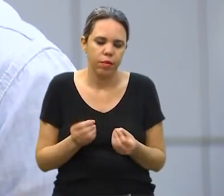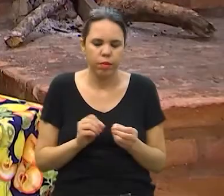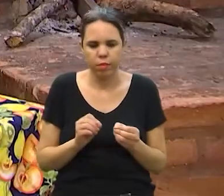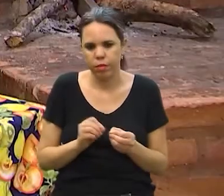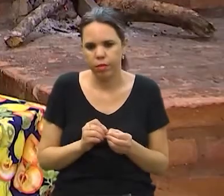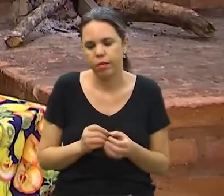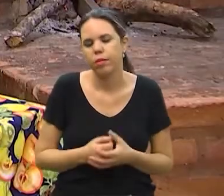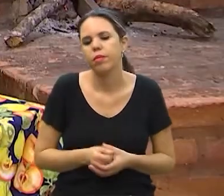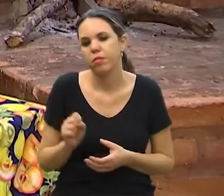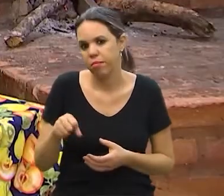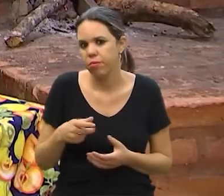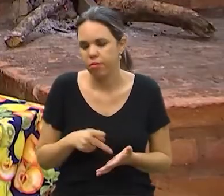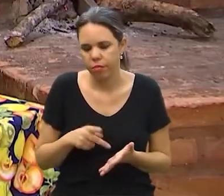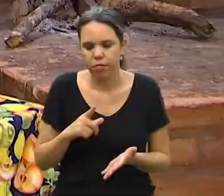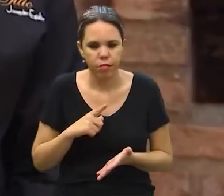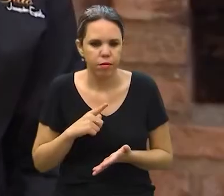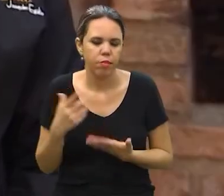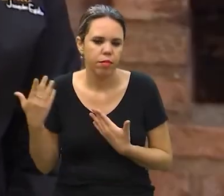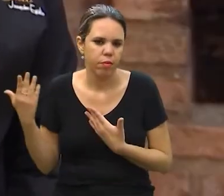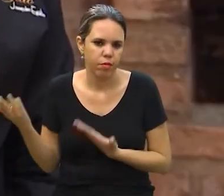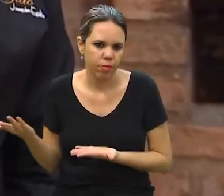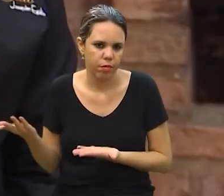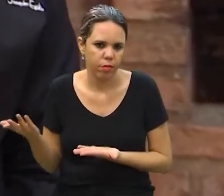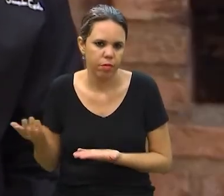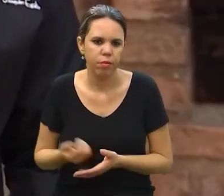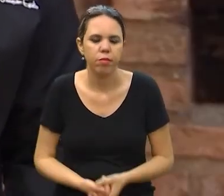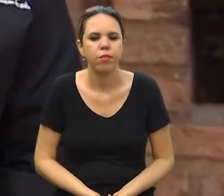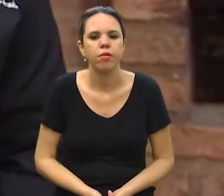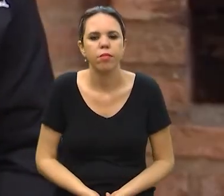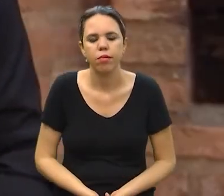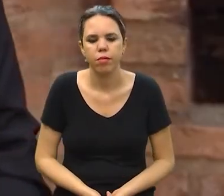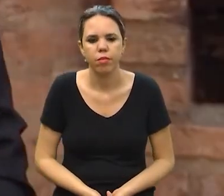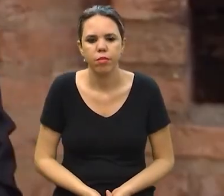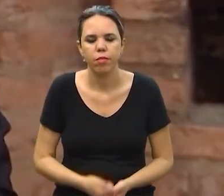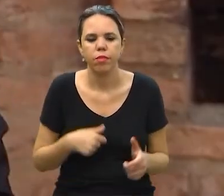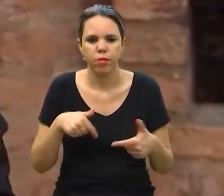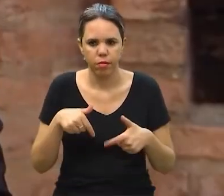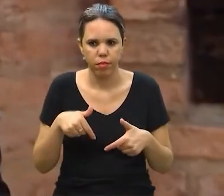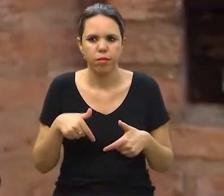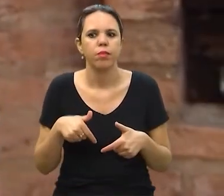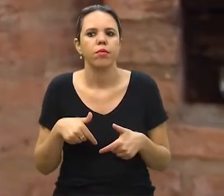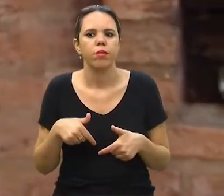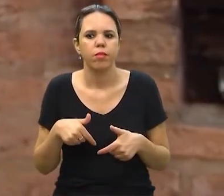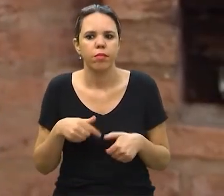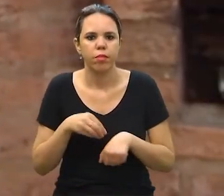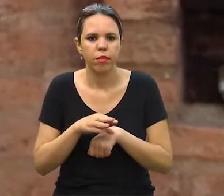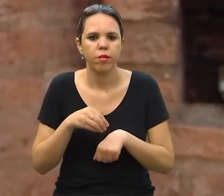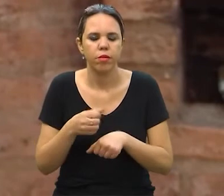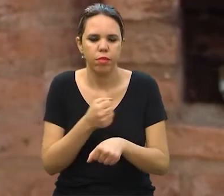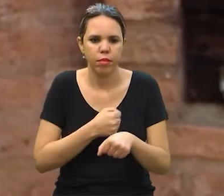sociais. Conta pra gente. Isso, vamos lá então, gente. Olha, quem quiser acompanhar todo o nosso trabalho,